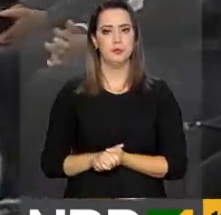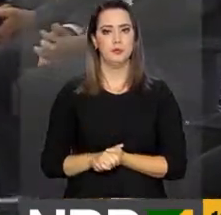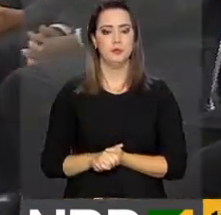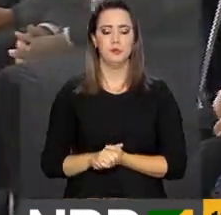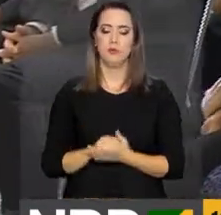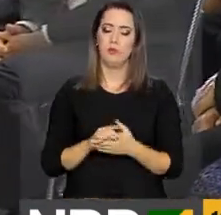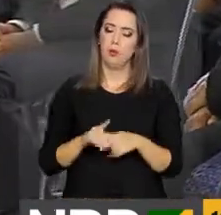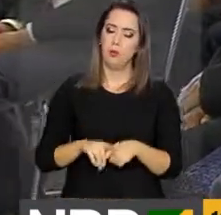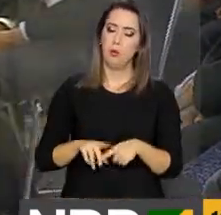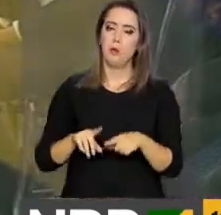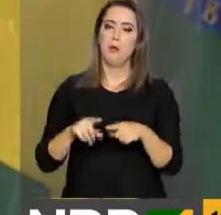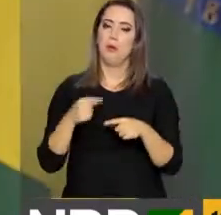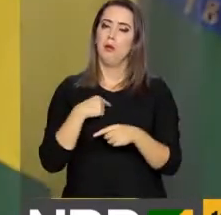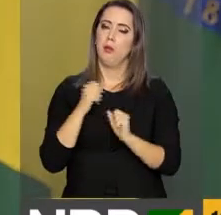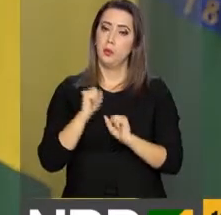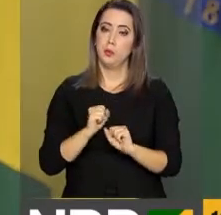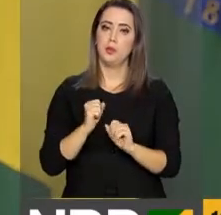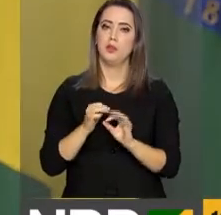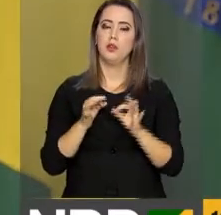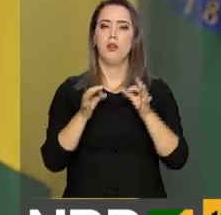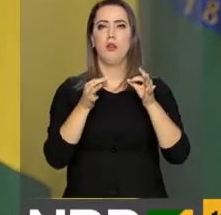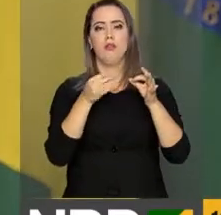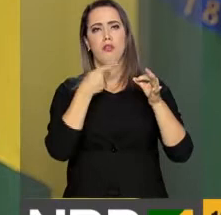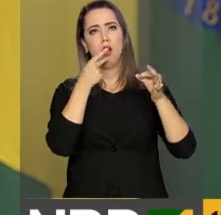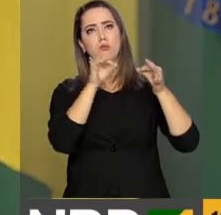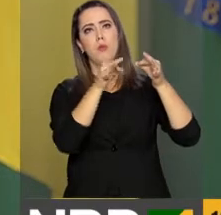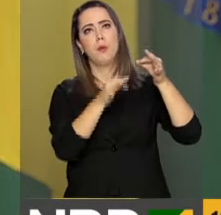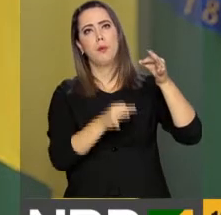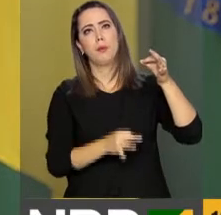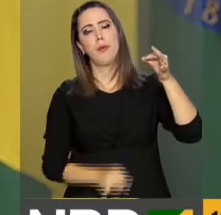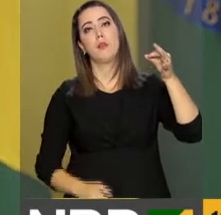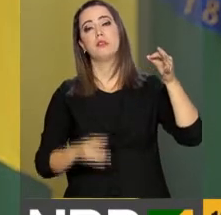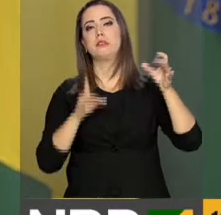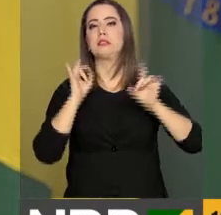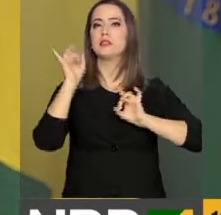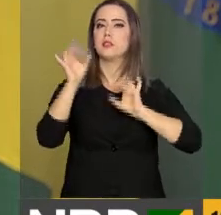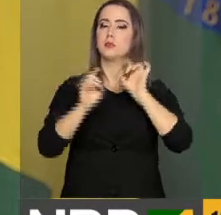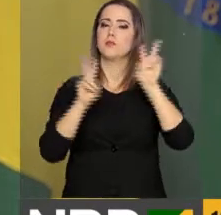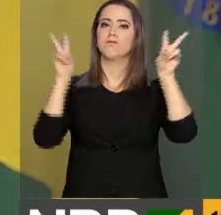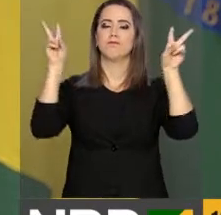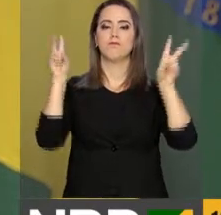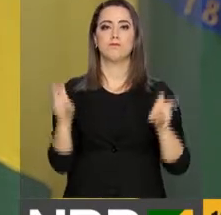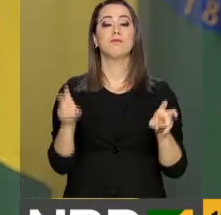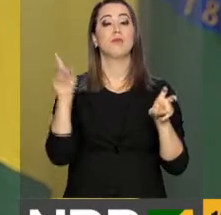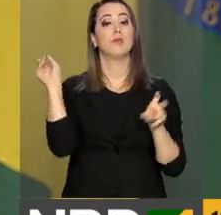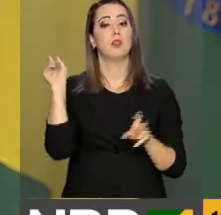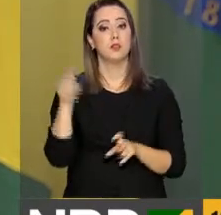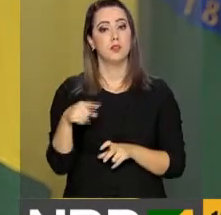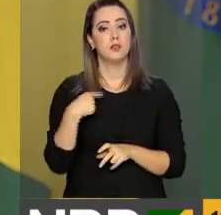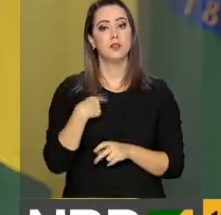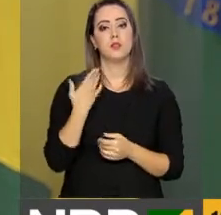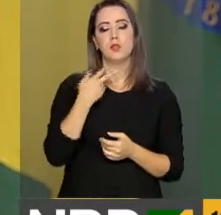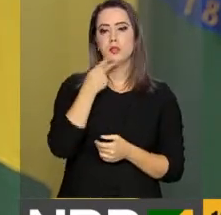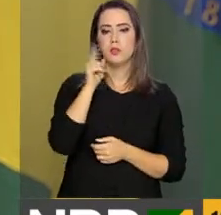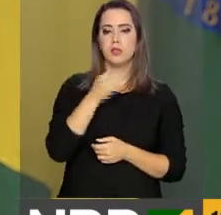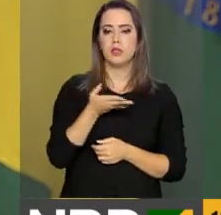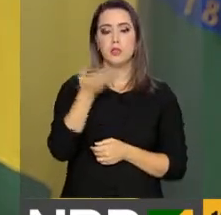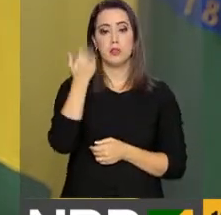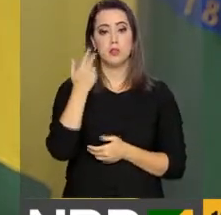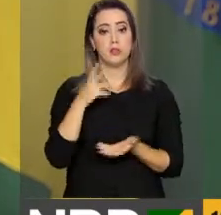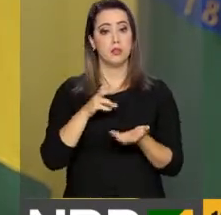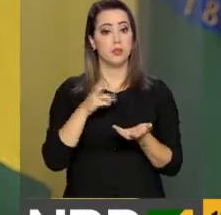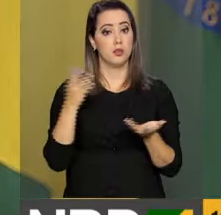E eu poderia aqui, meus amigos, me alongar, especialmente sobre um tema que eu discorri mais